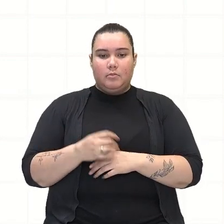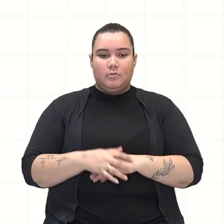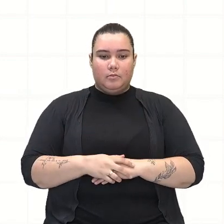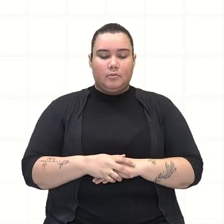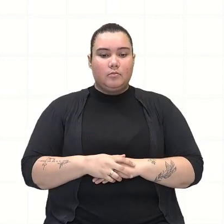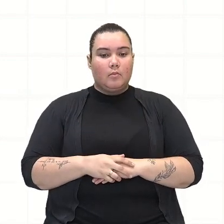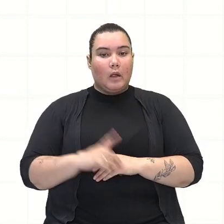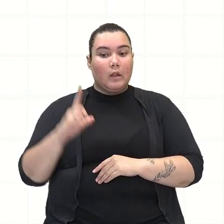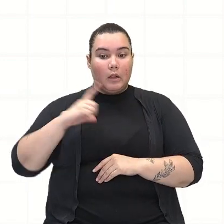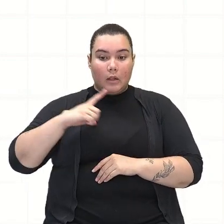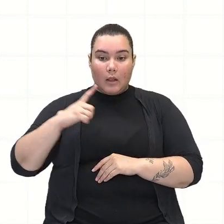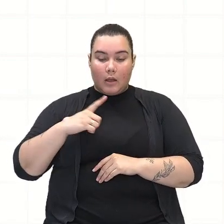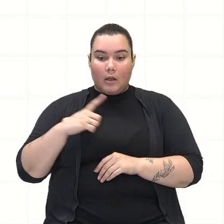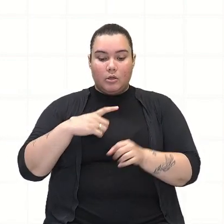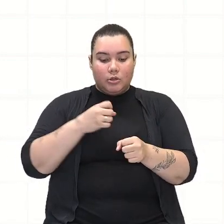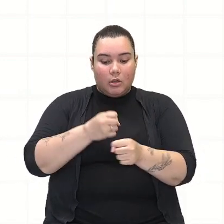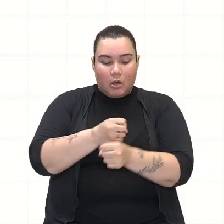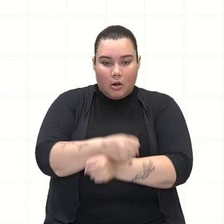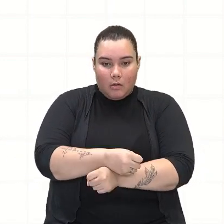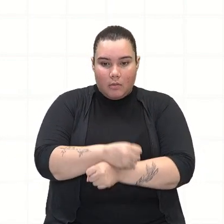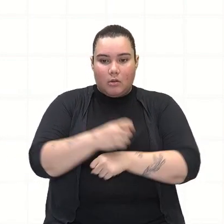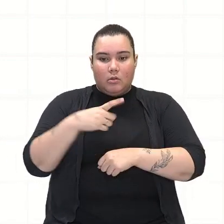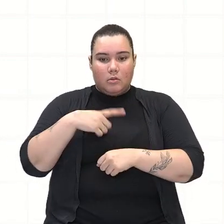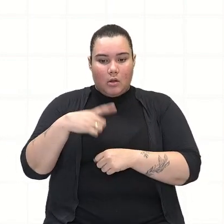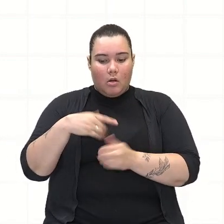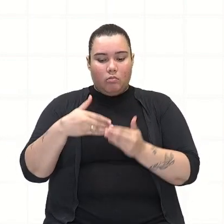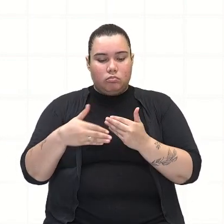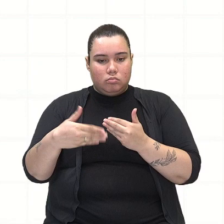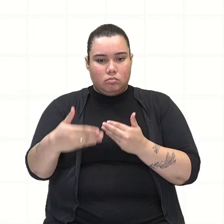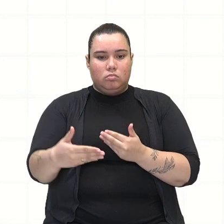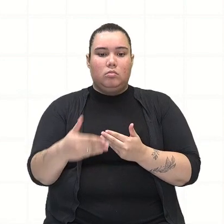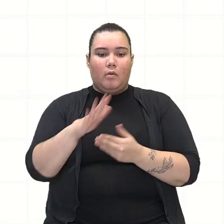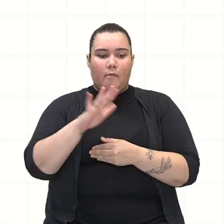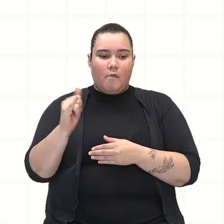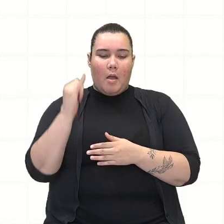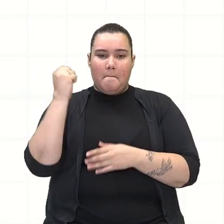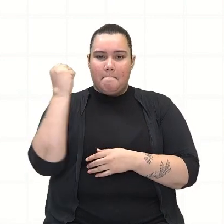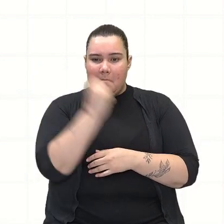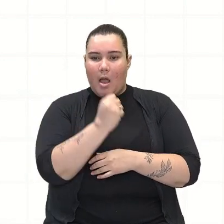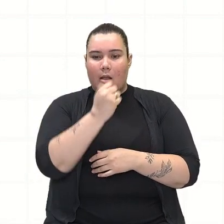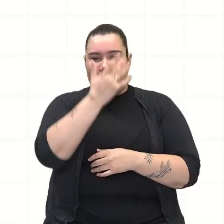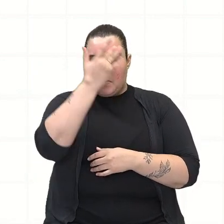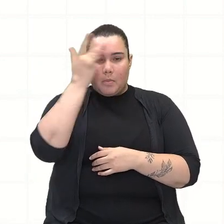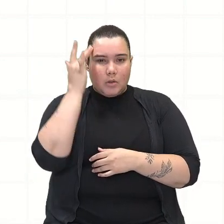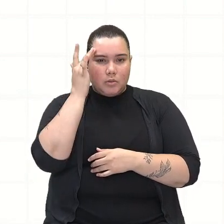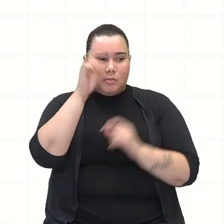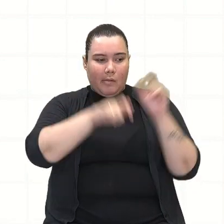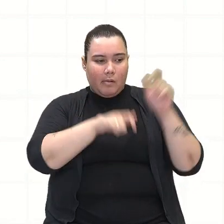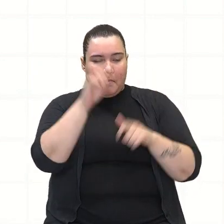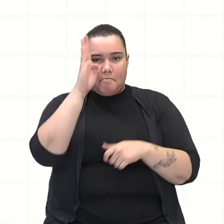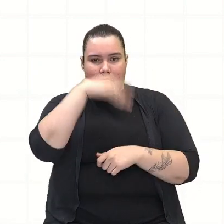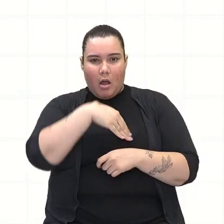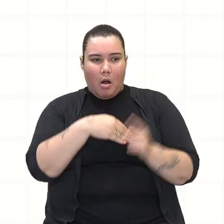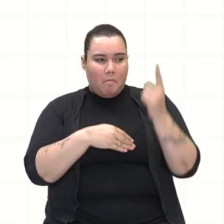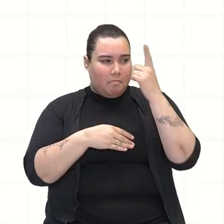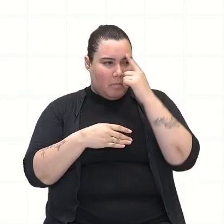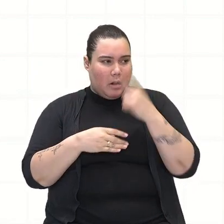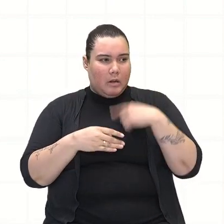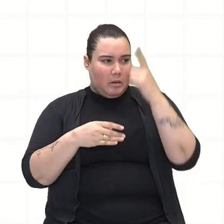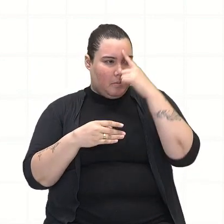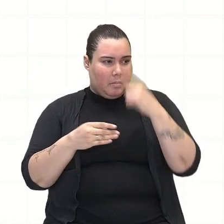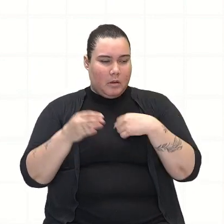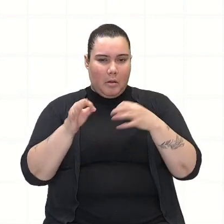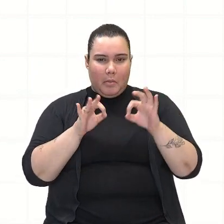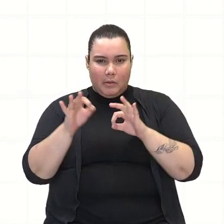registro de escravizados que vão se rebelar, vão matar os seus senhores, os seus feitores,